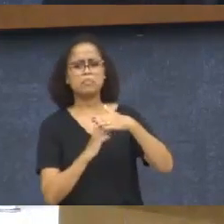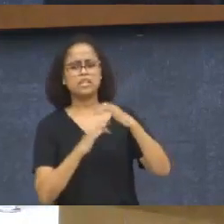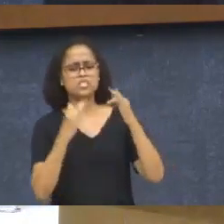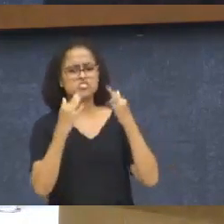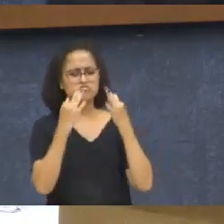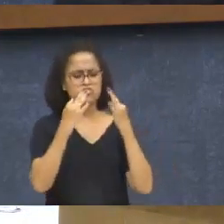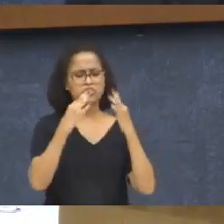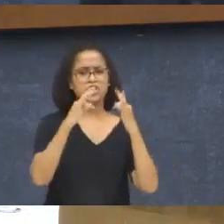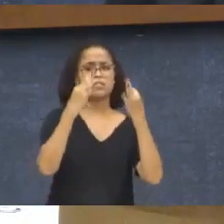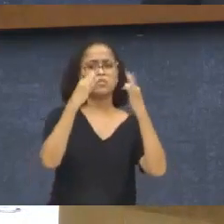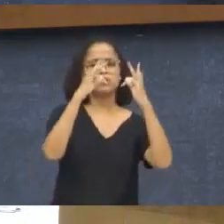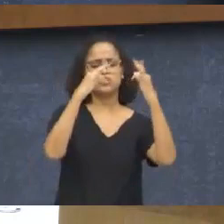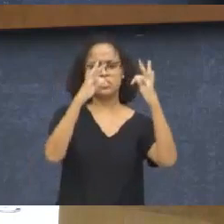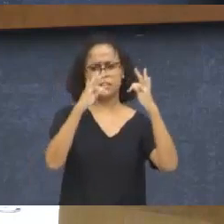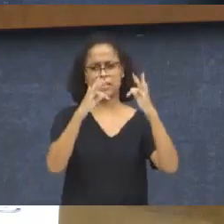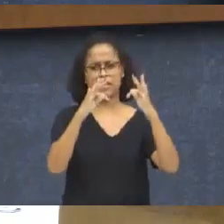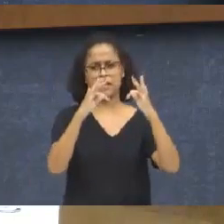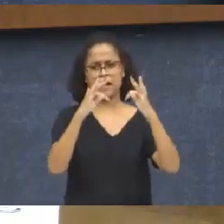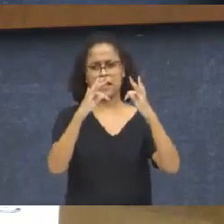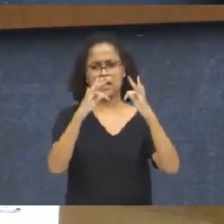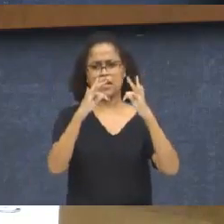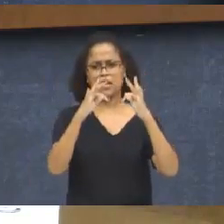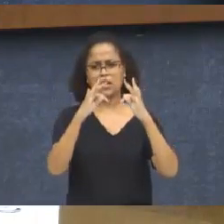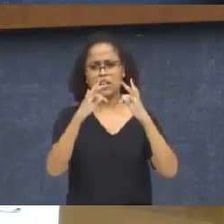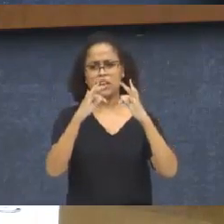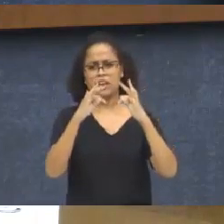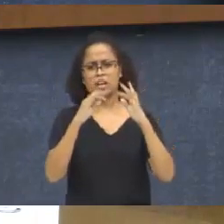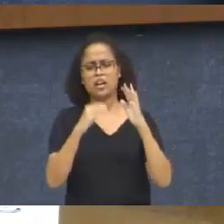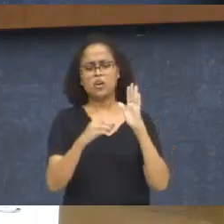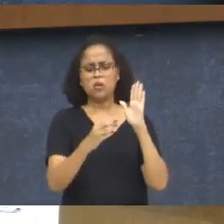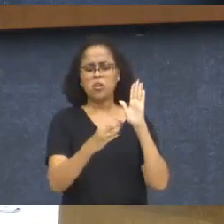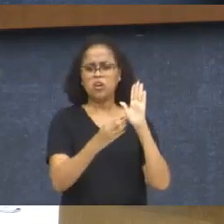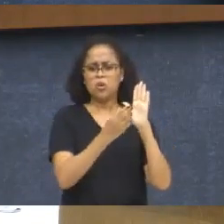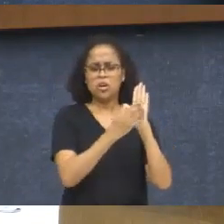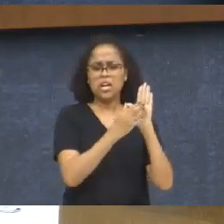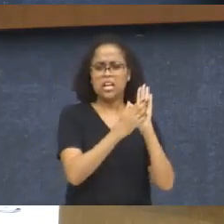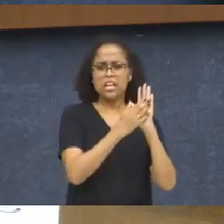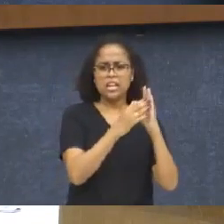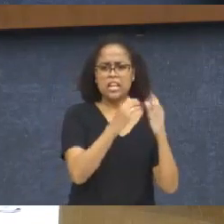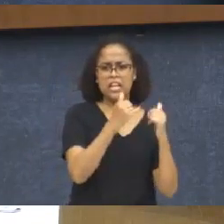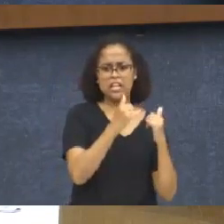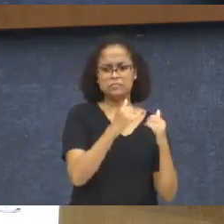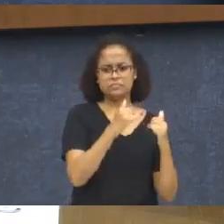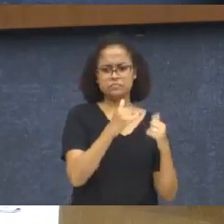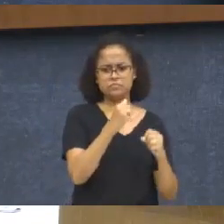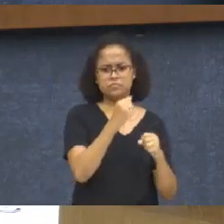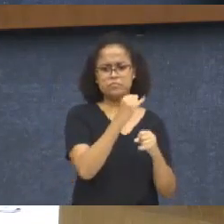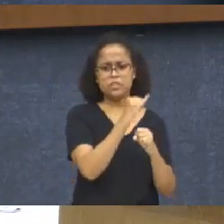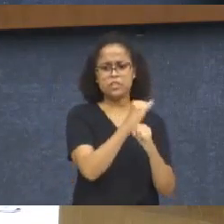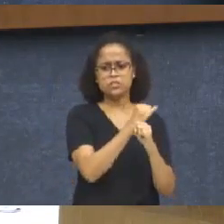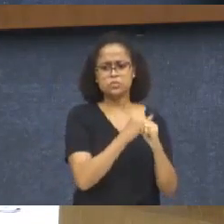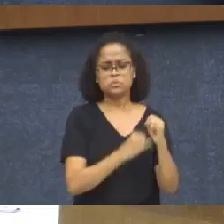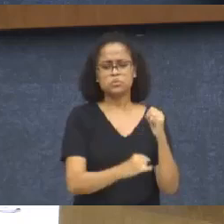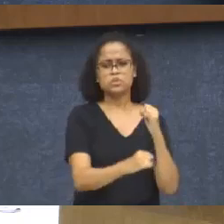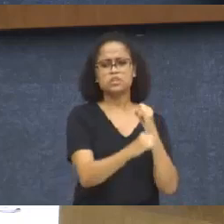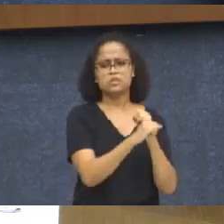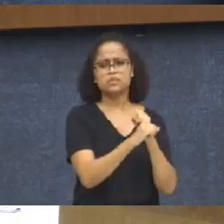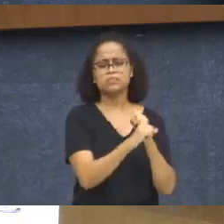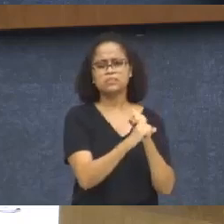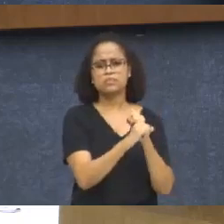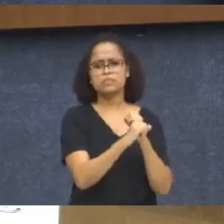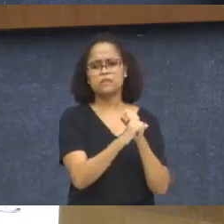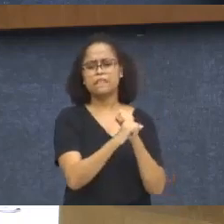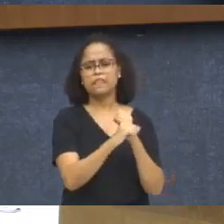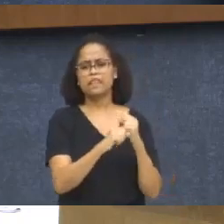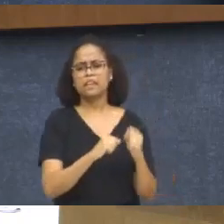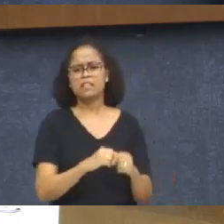sua página, contrário ao entendimento do Supremo Tribunal Federal, o cumprimento é imediato,